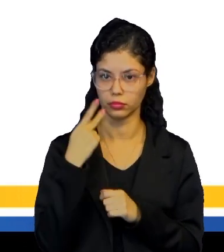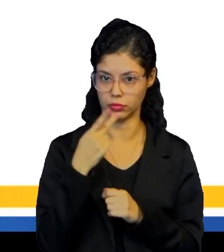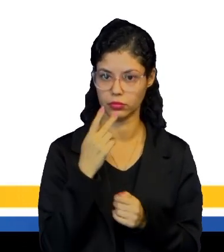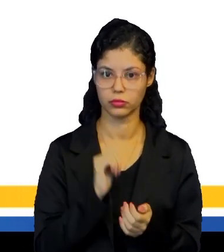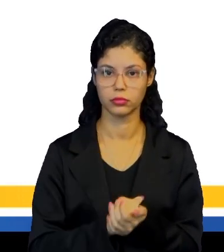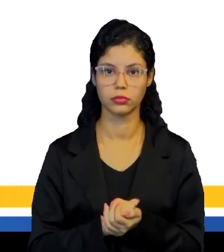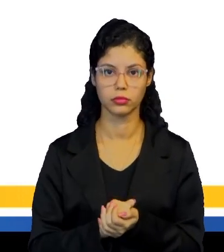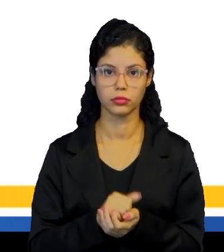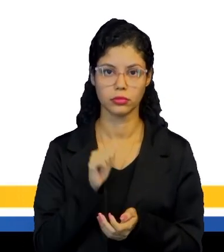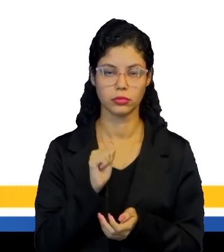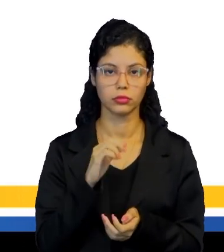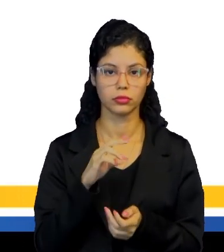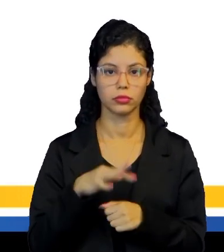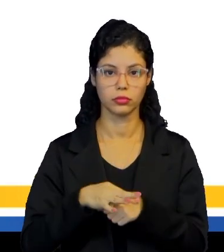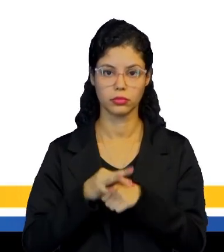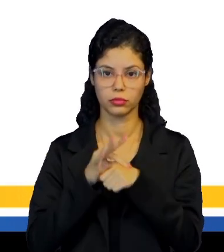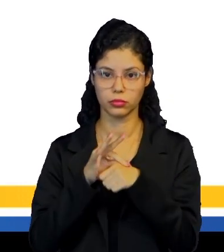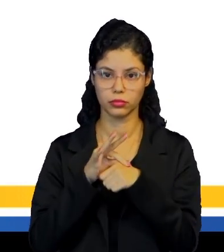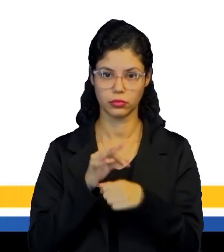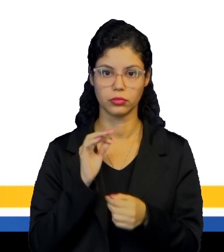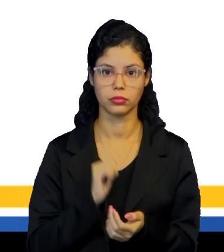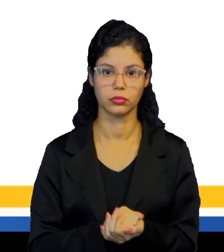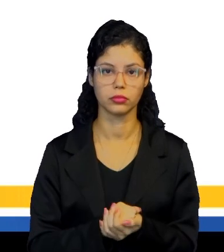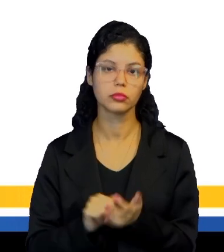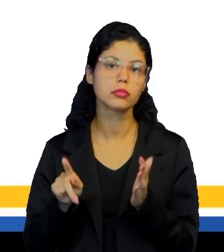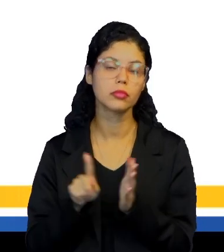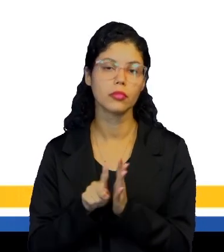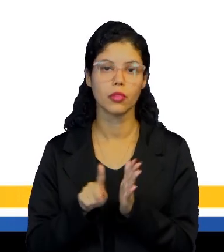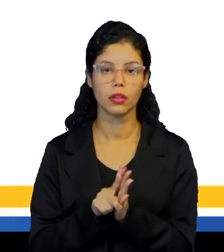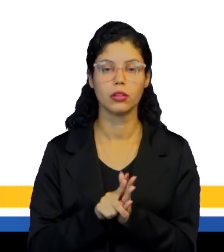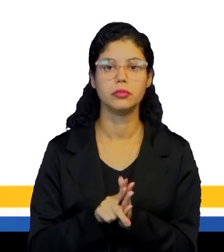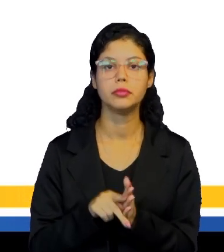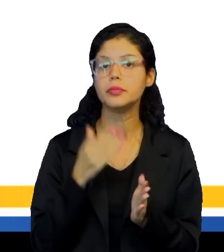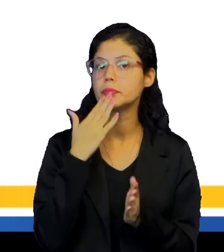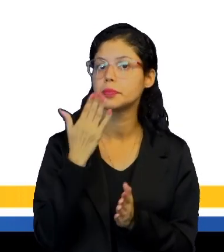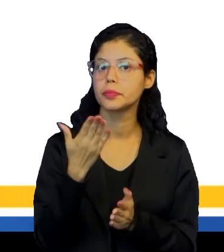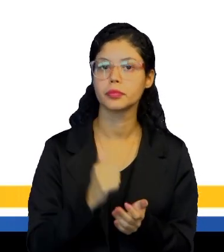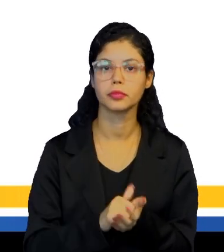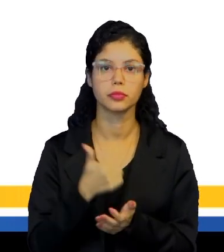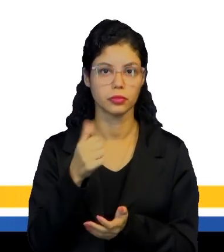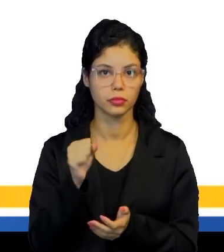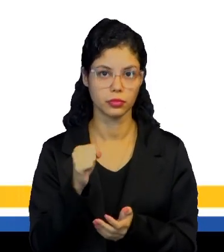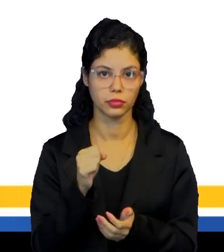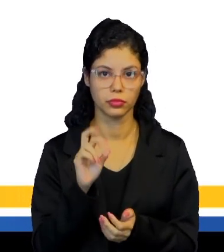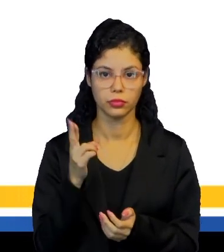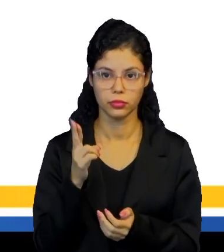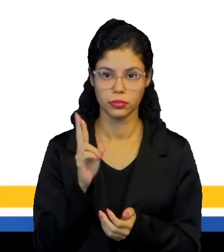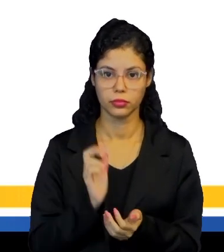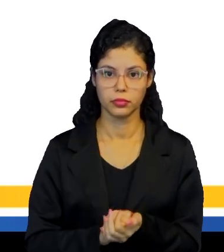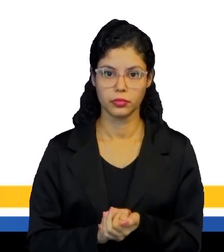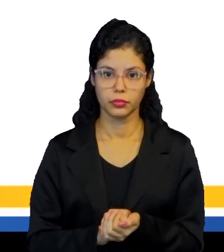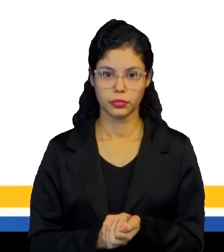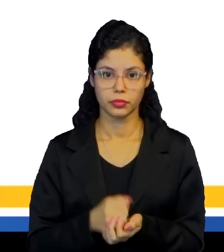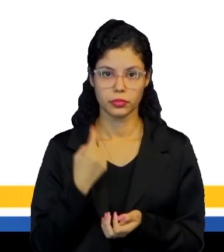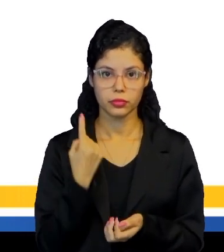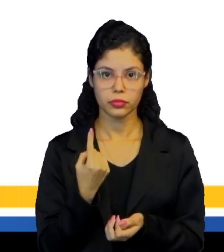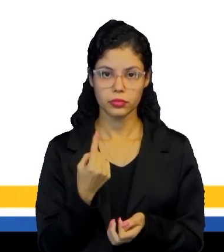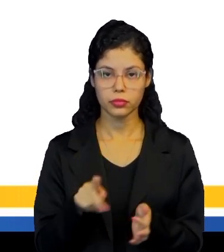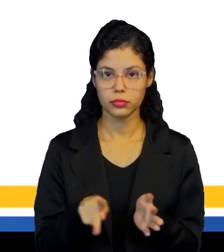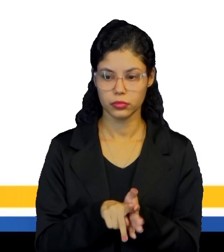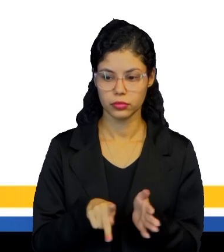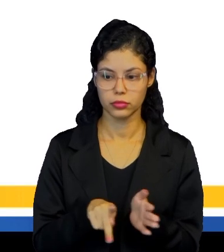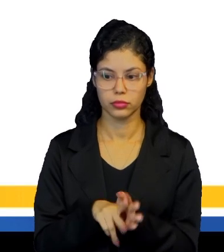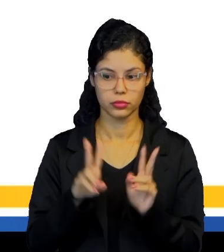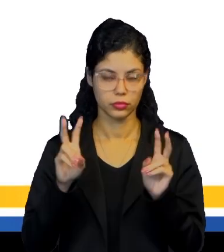falar do açougue em um açougue um cliente pede dezoito reais de um detalhe